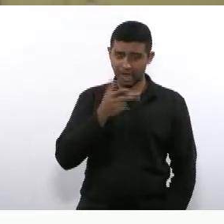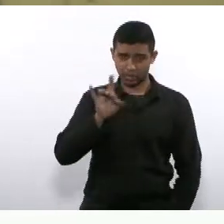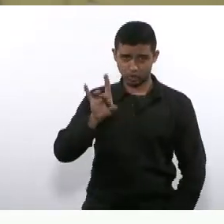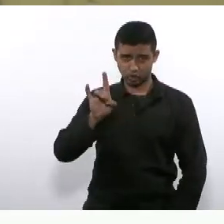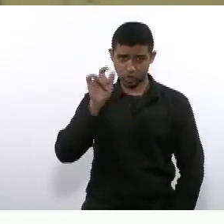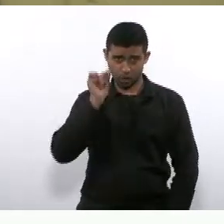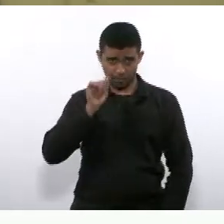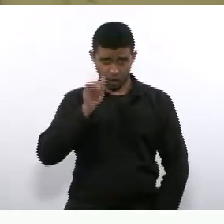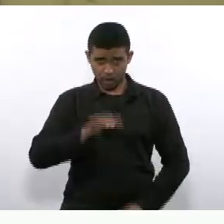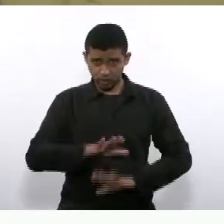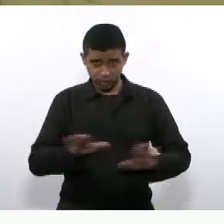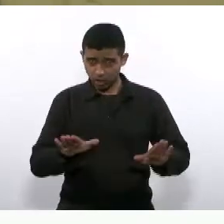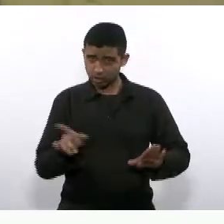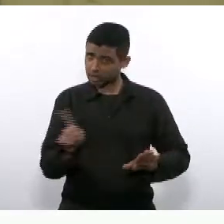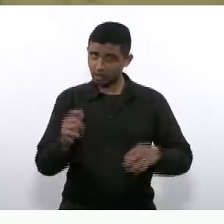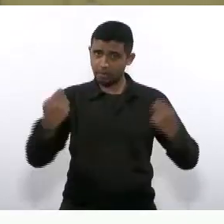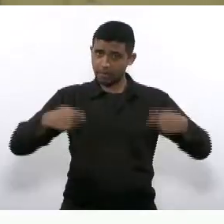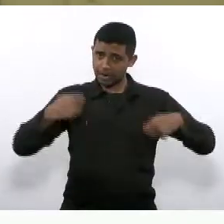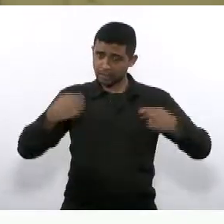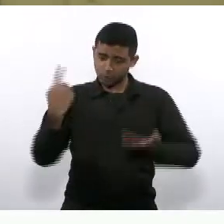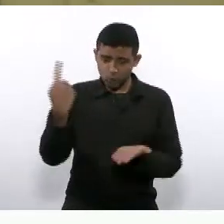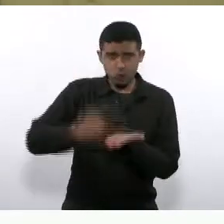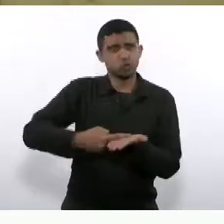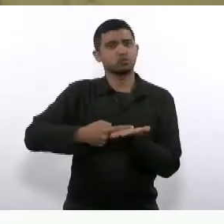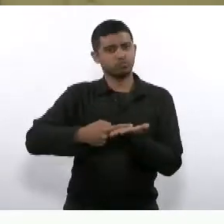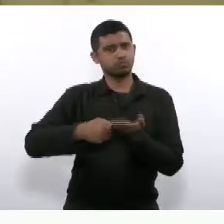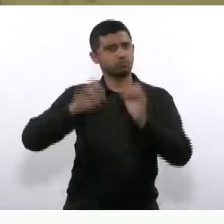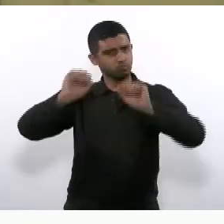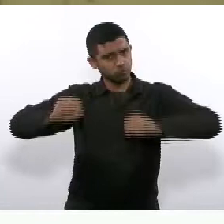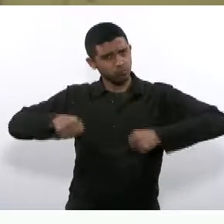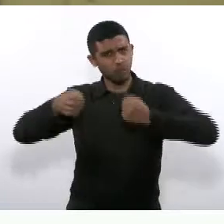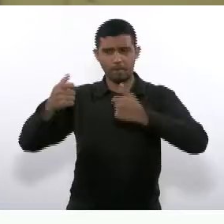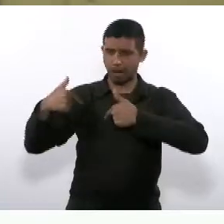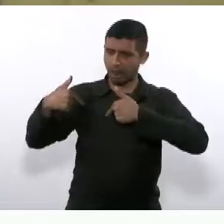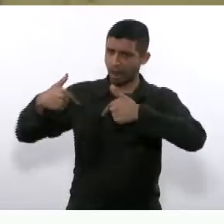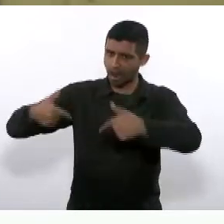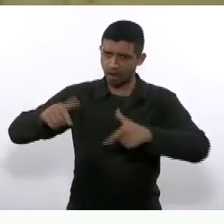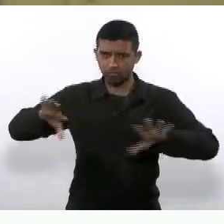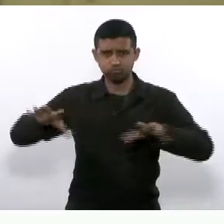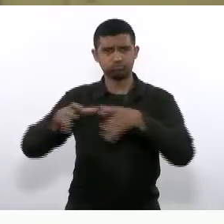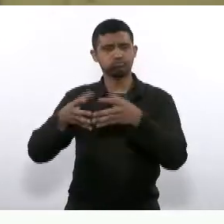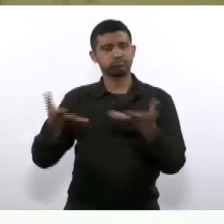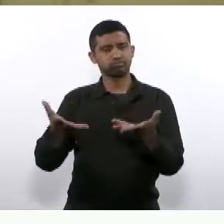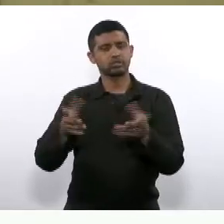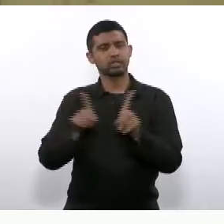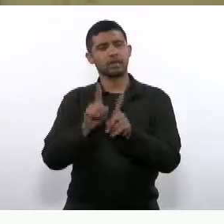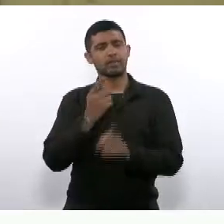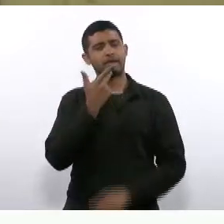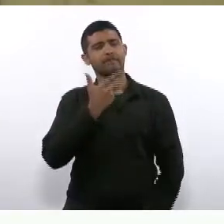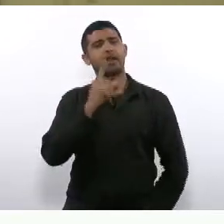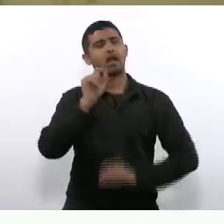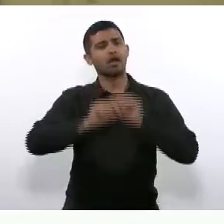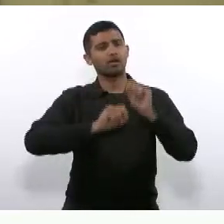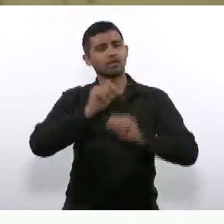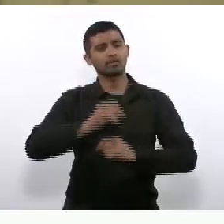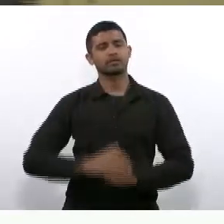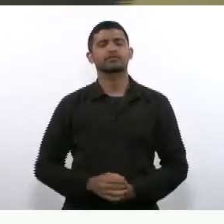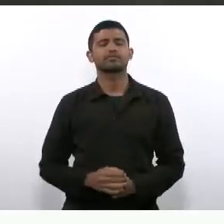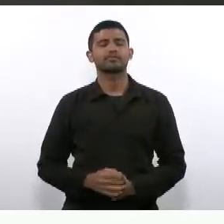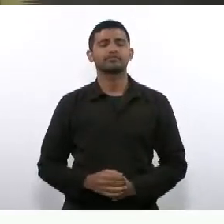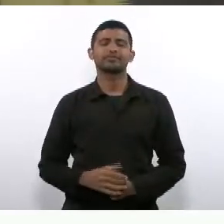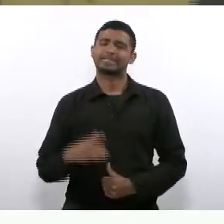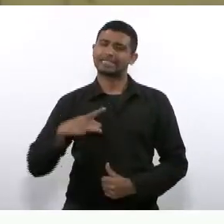tem que ter compromisso com a nossa bandeira, com a nossa pauta, e dizer o quanto também